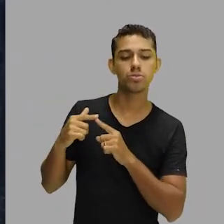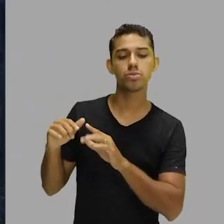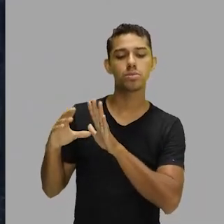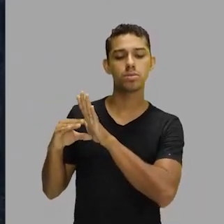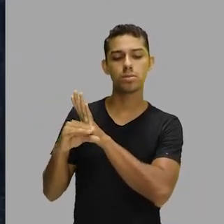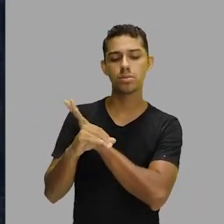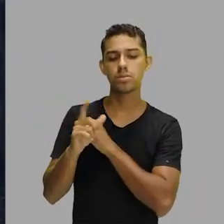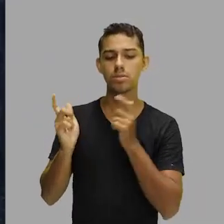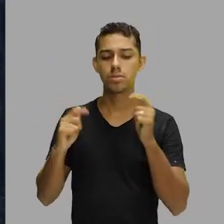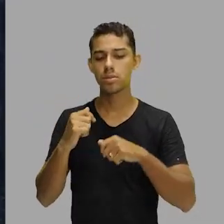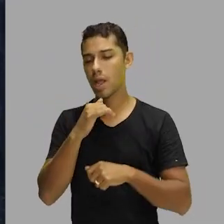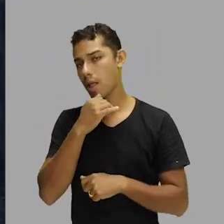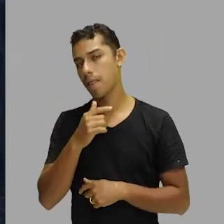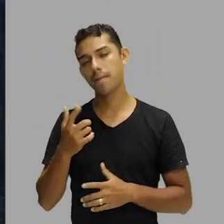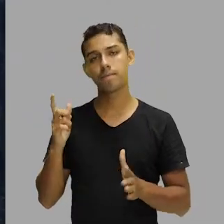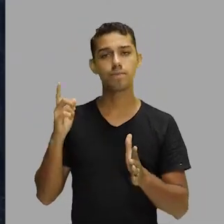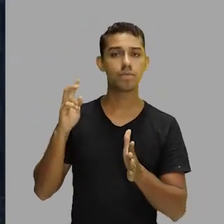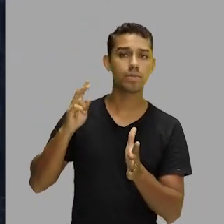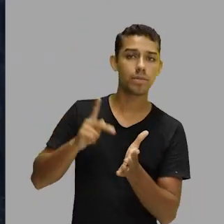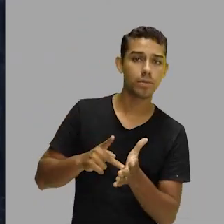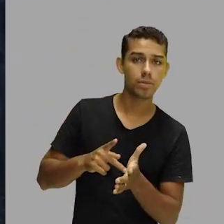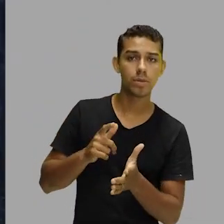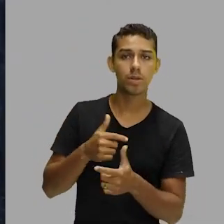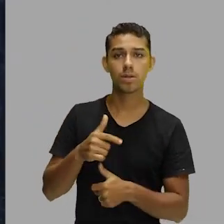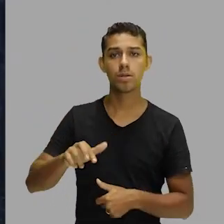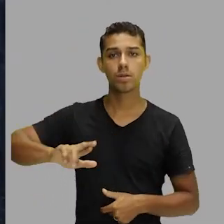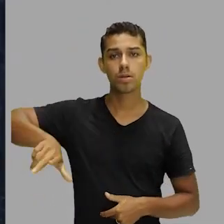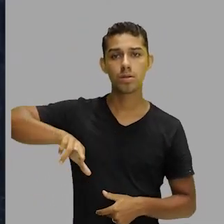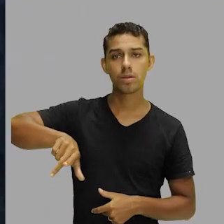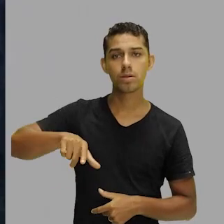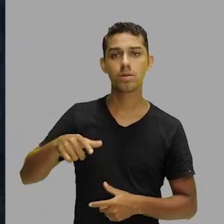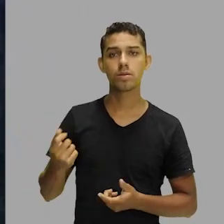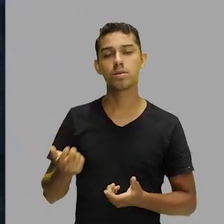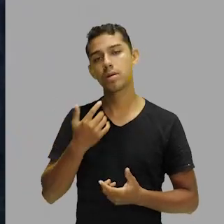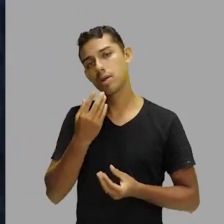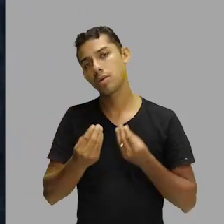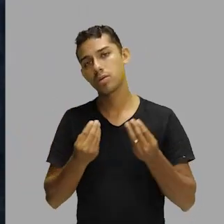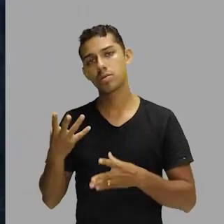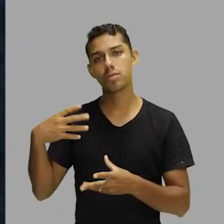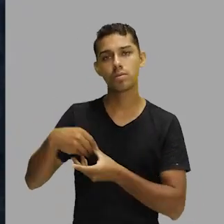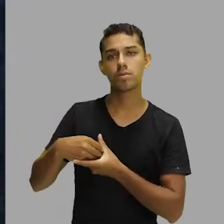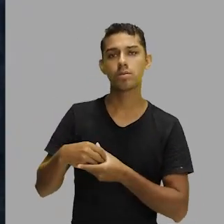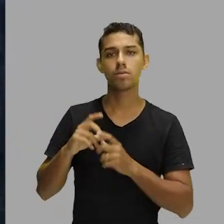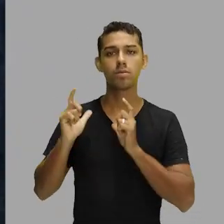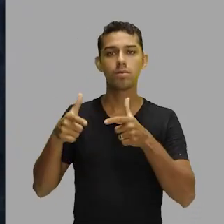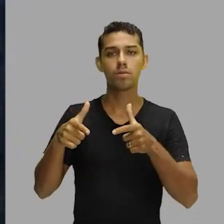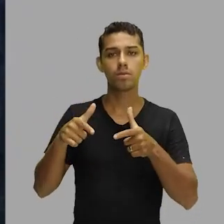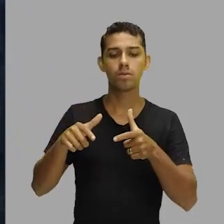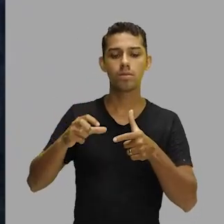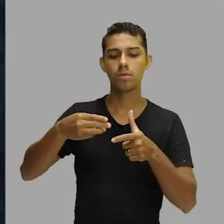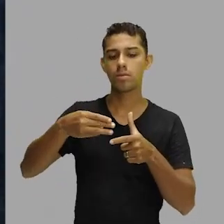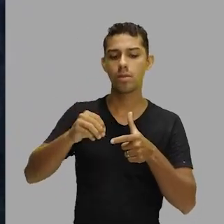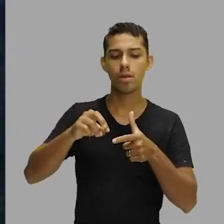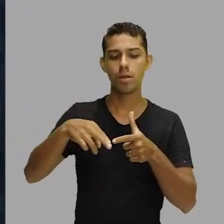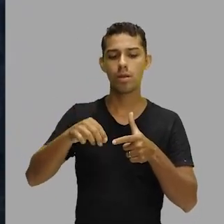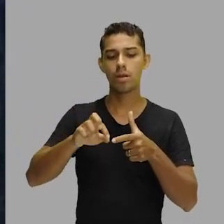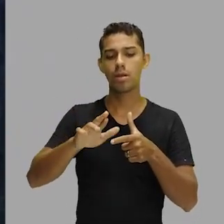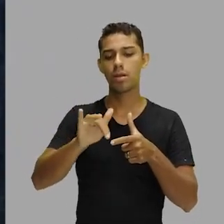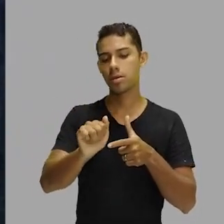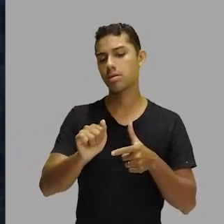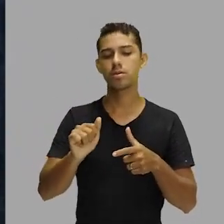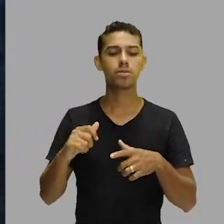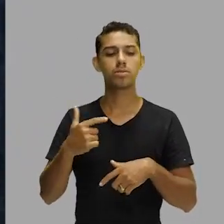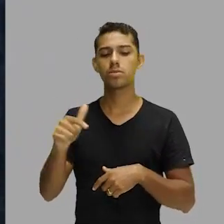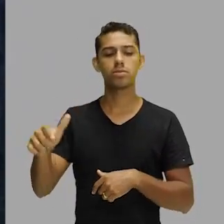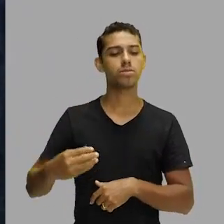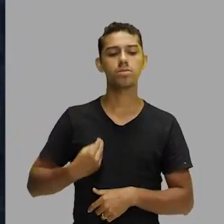aqui, na verdade, elas não eram consideradas dentro do reino Monera. Não existia esse